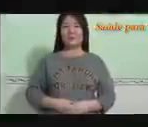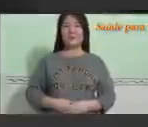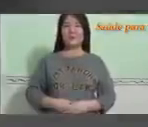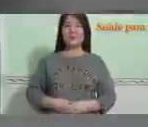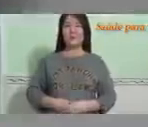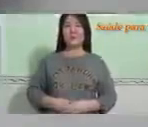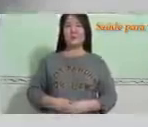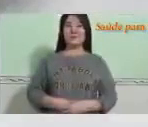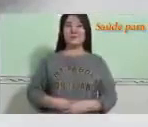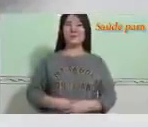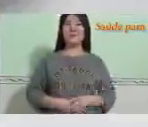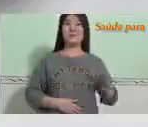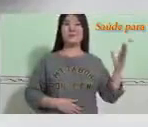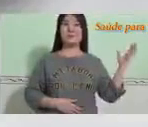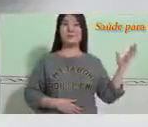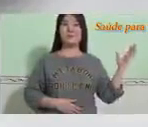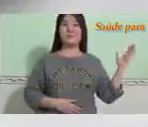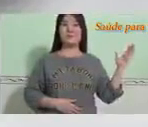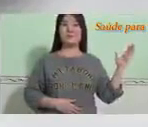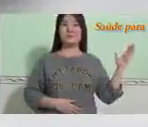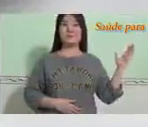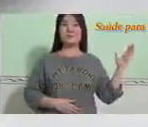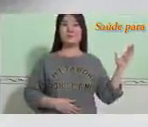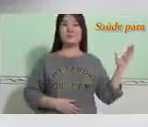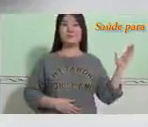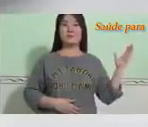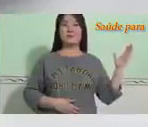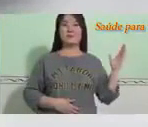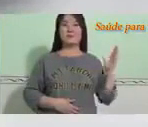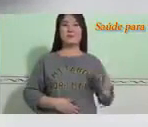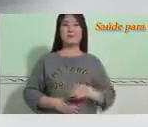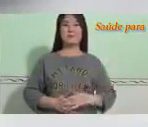poder ajudar a melhorar a qualidade de vida.